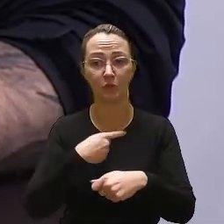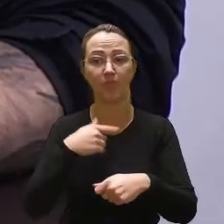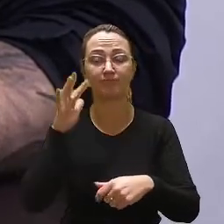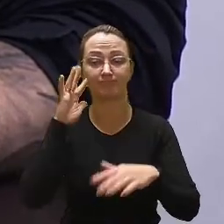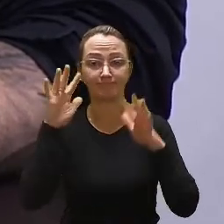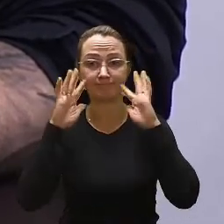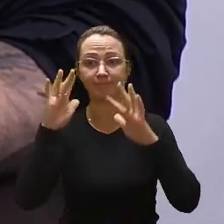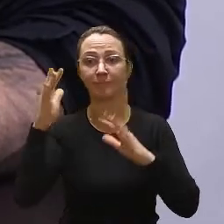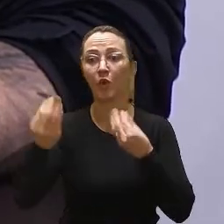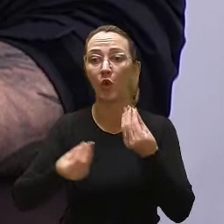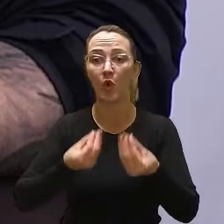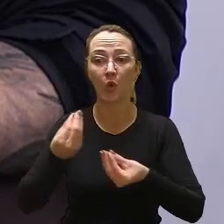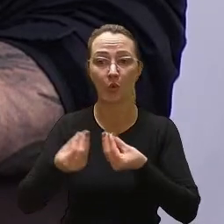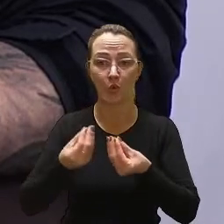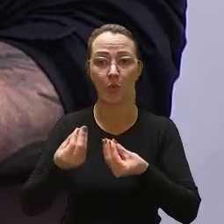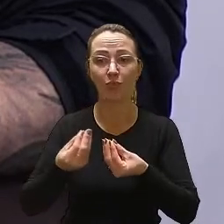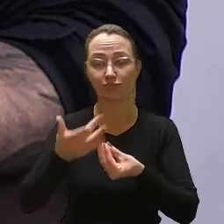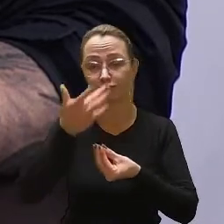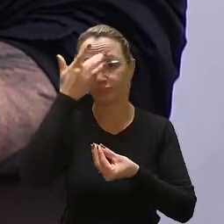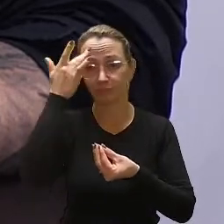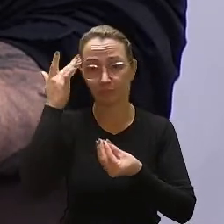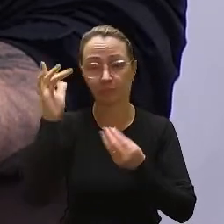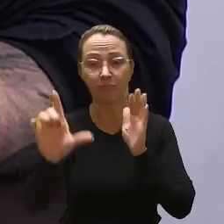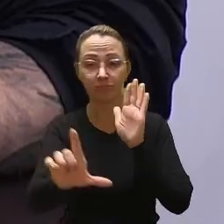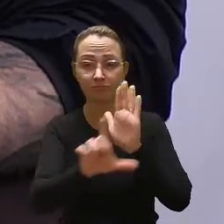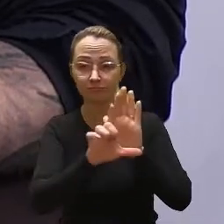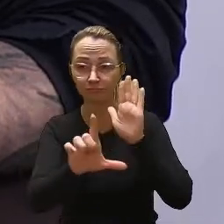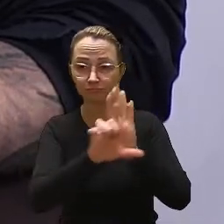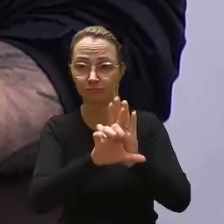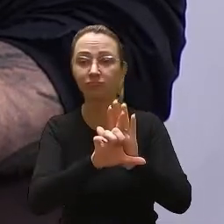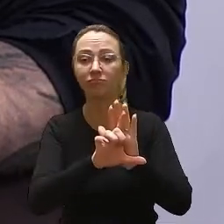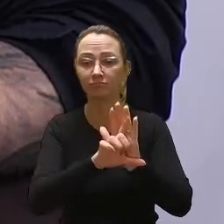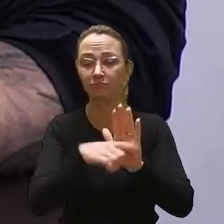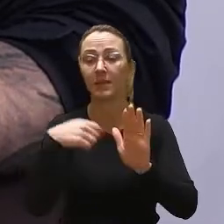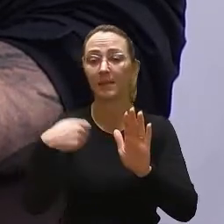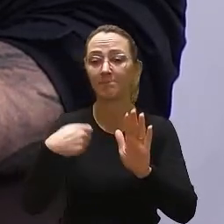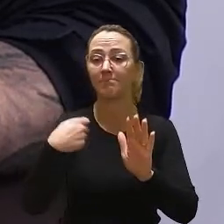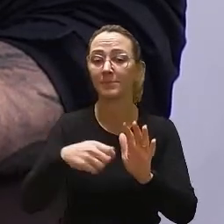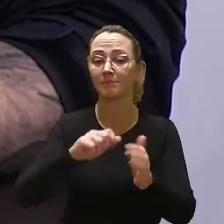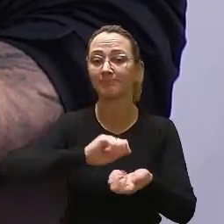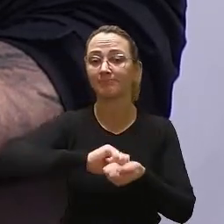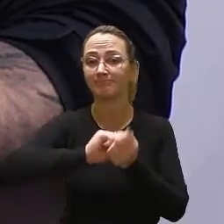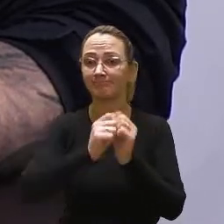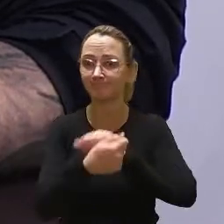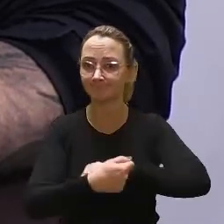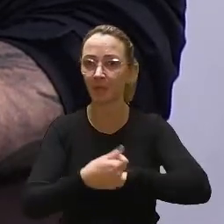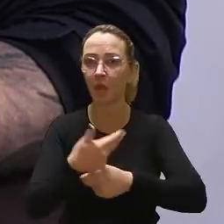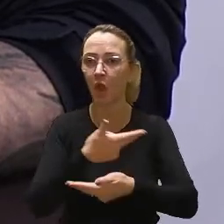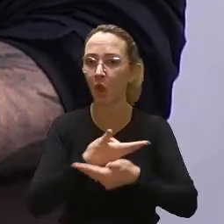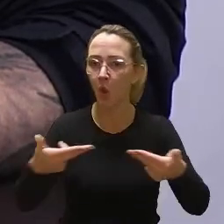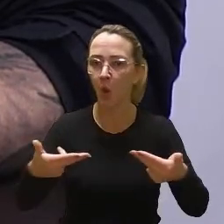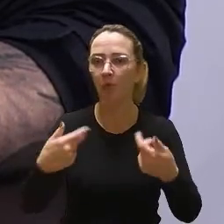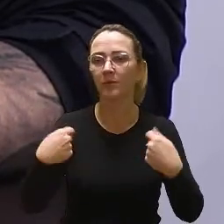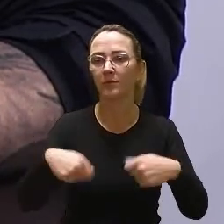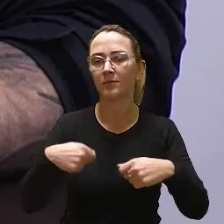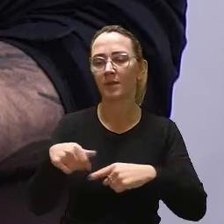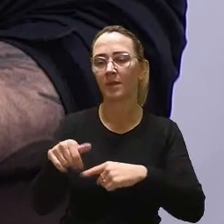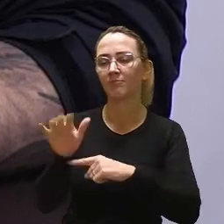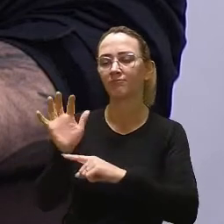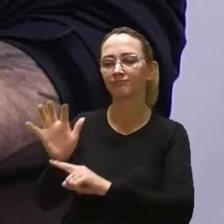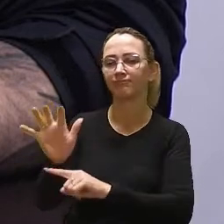sugestões para os legisladores competentes adotarem medidas que com certeza irão